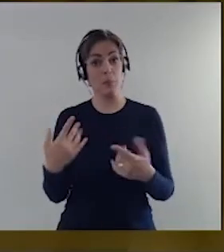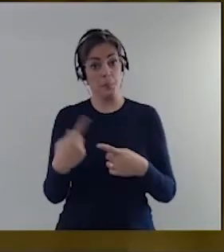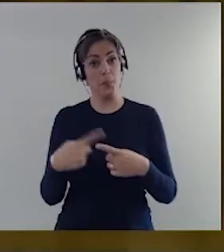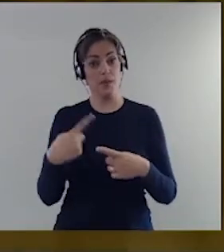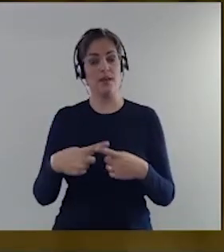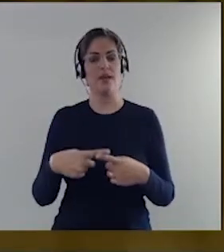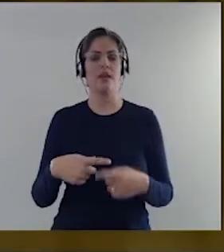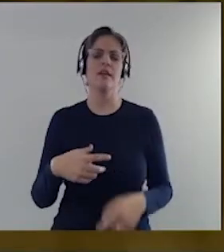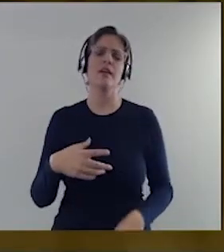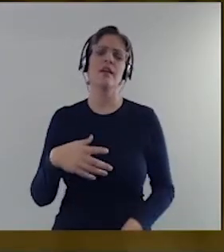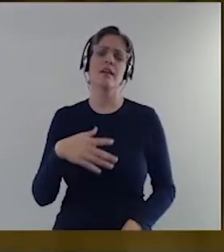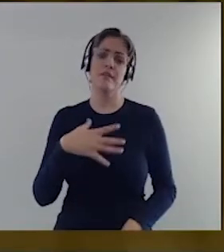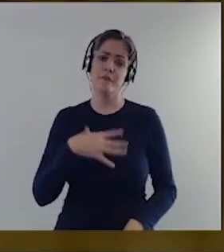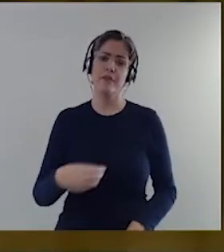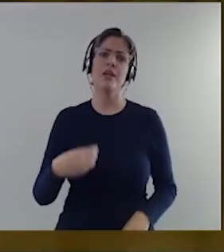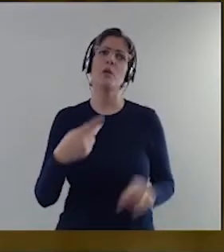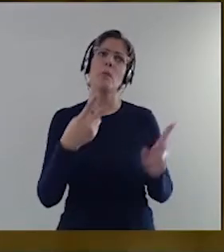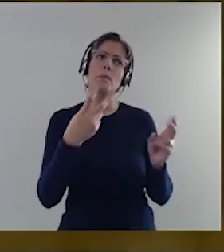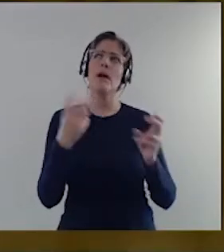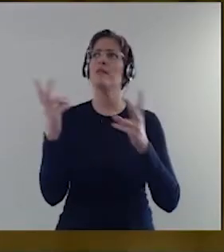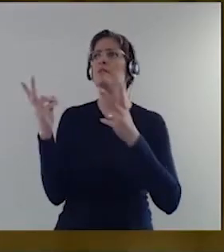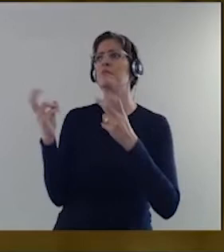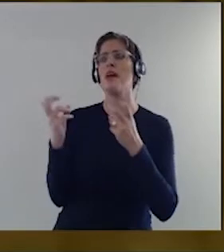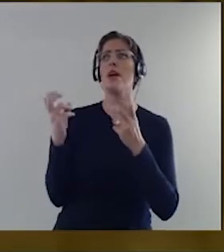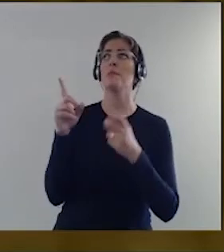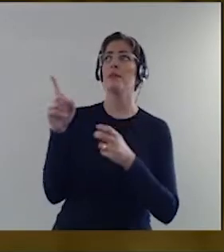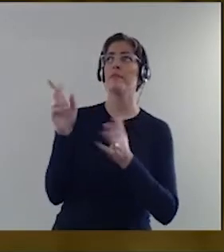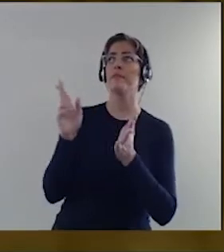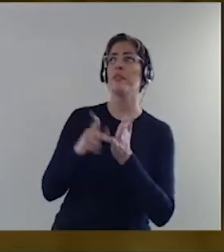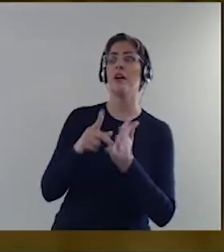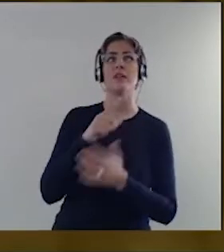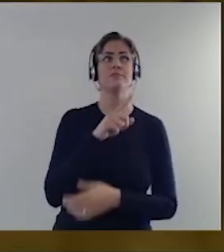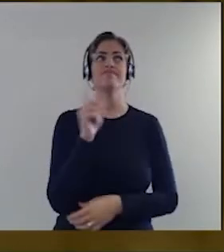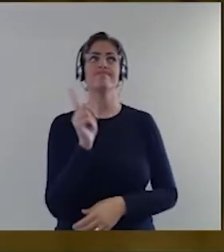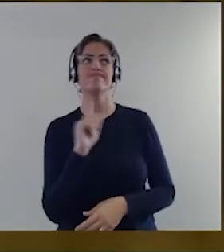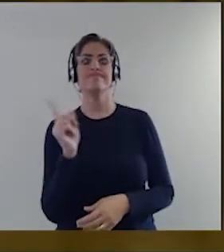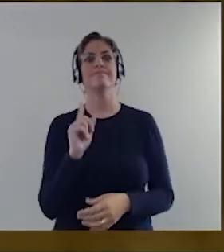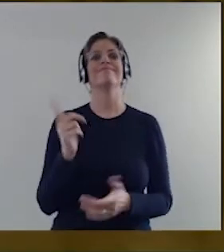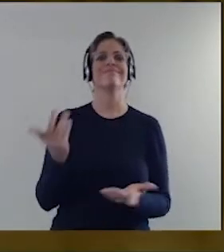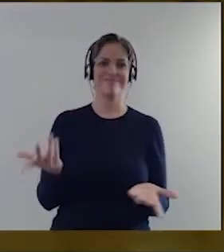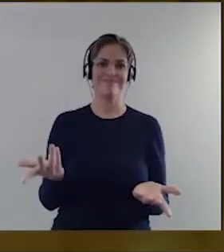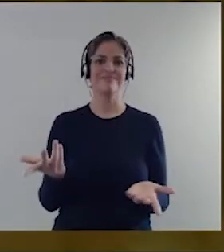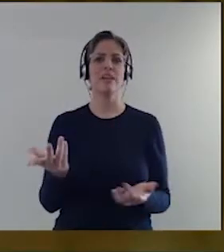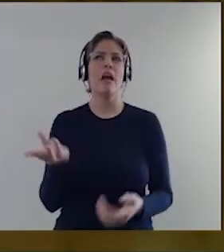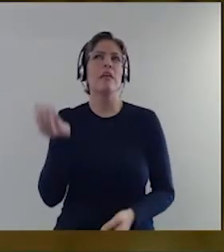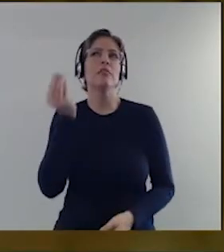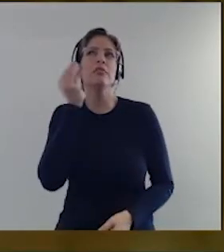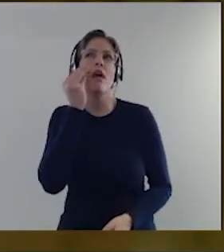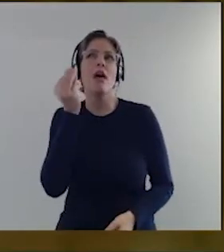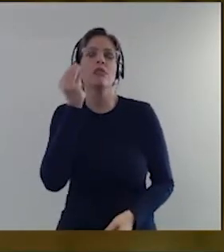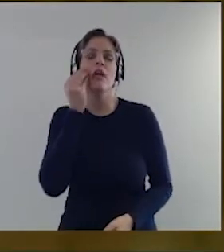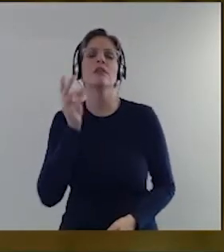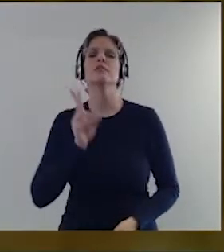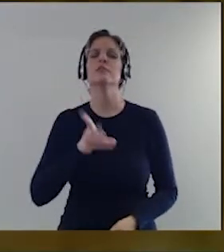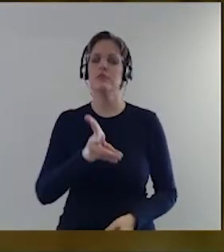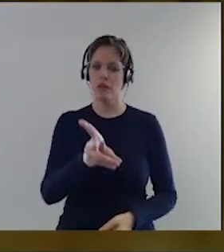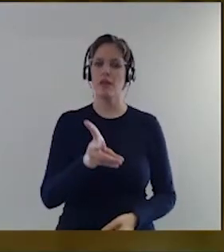filhos identificam quem os trata com verdade e sinceridade. Eles nos testam a todo